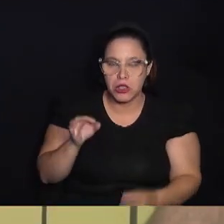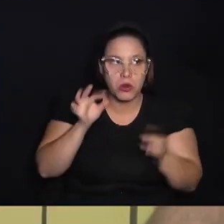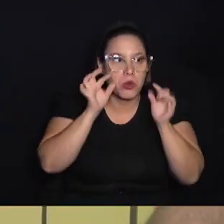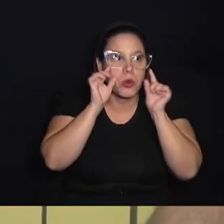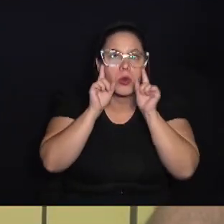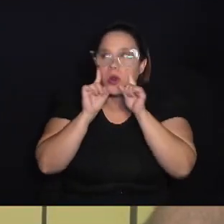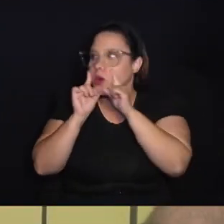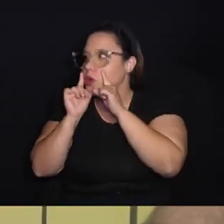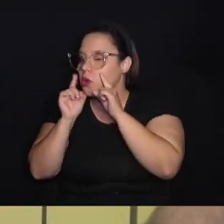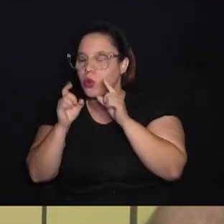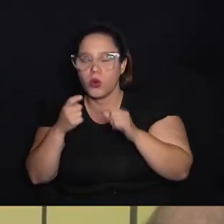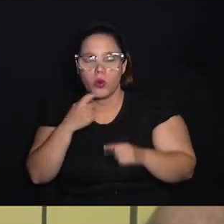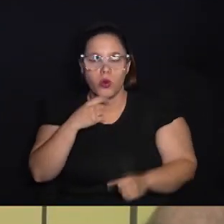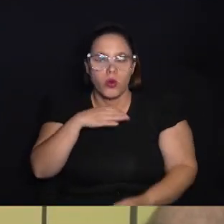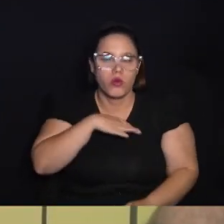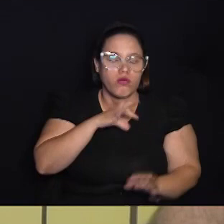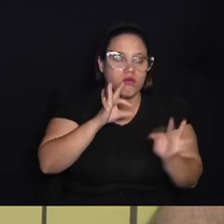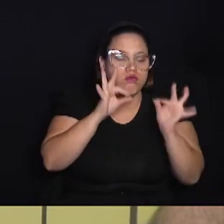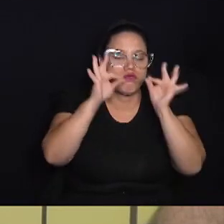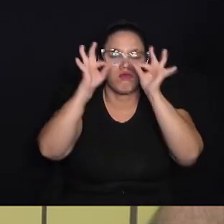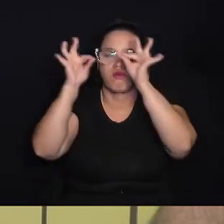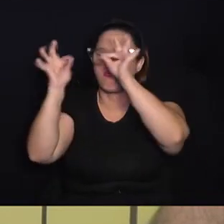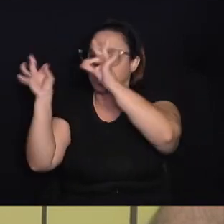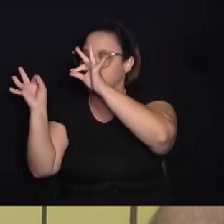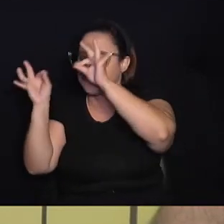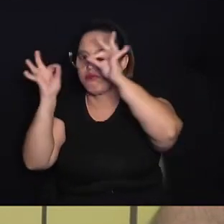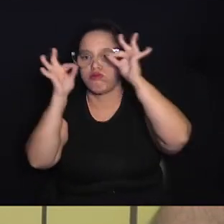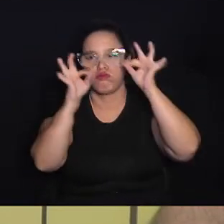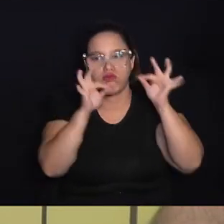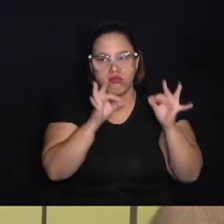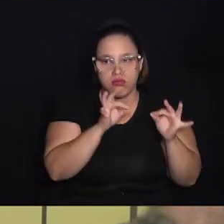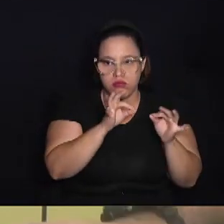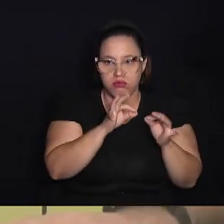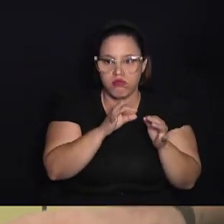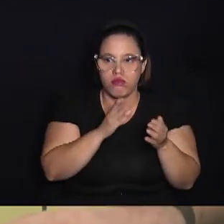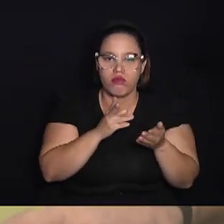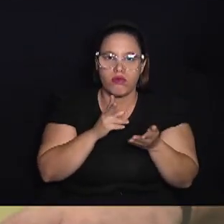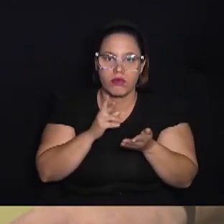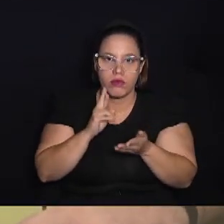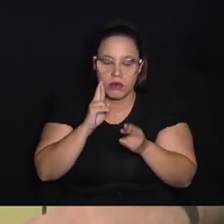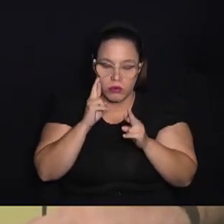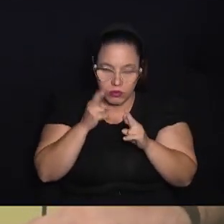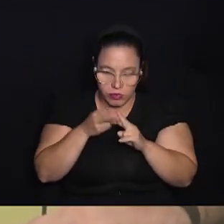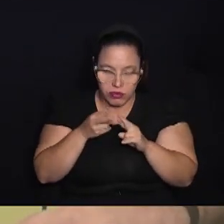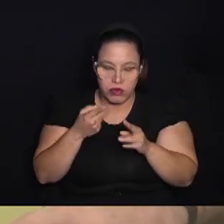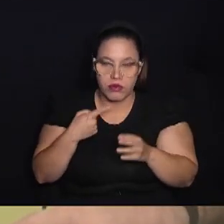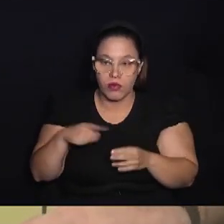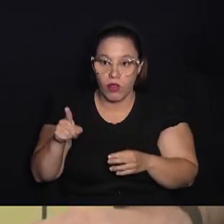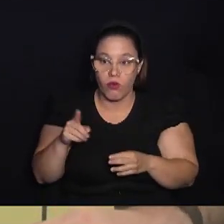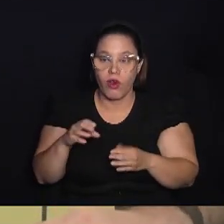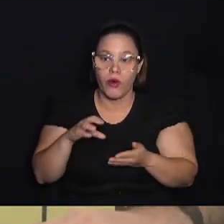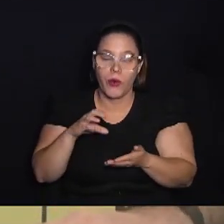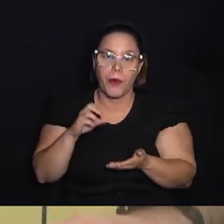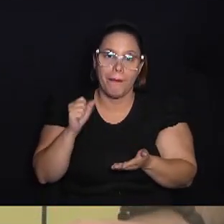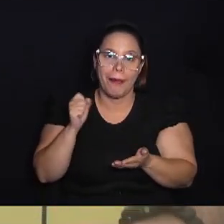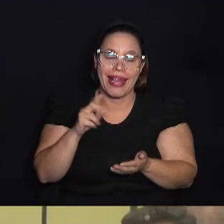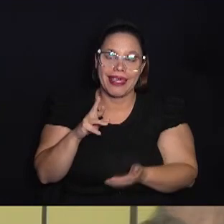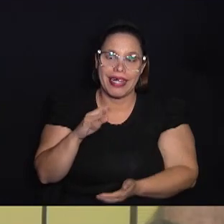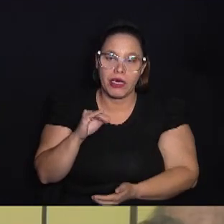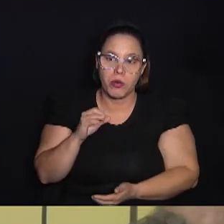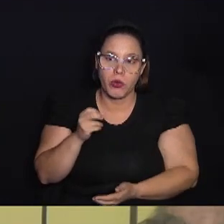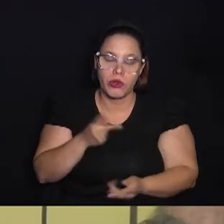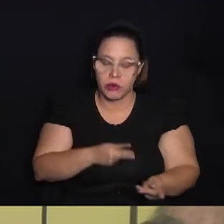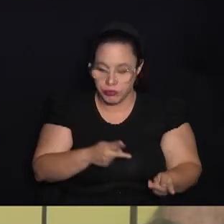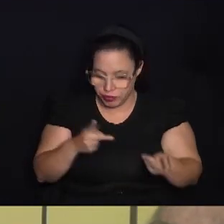norte a sul de Leste a oeste e então assim a gente sempre recomendo para que as pessoas vão até os patrimônios visitem porque há